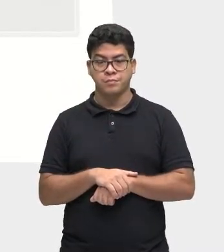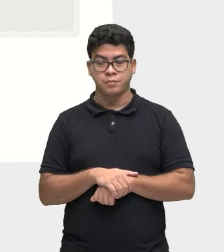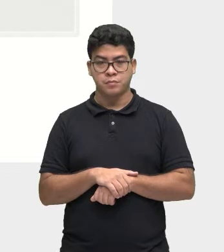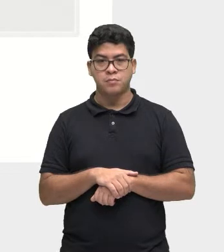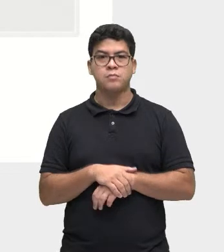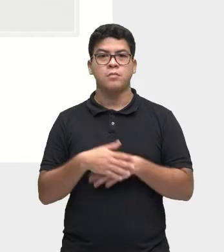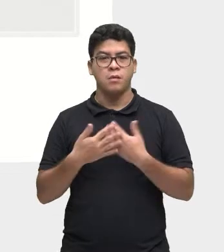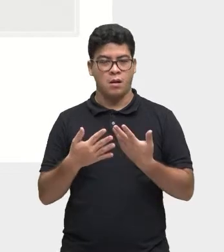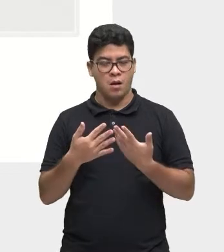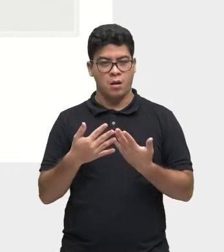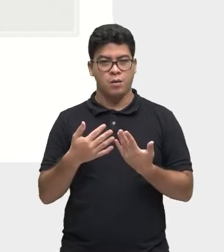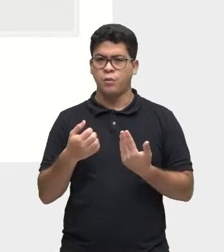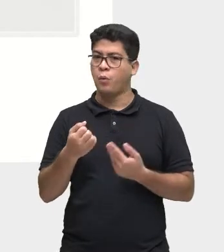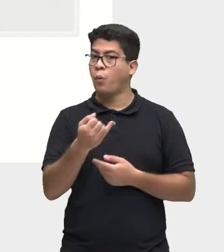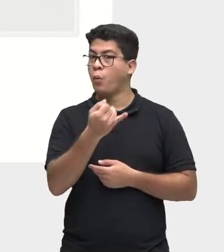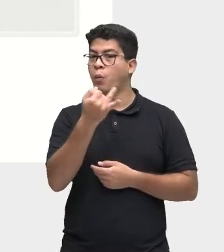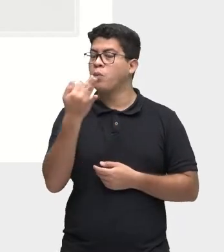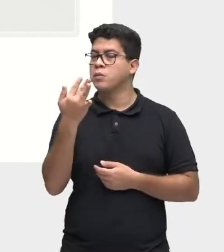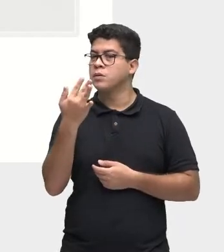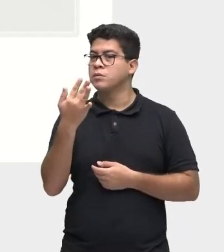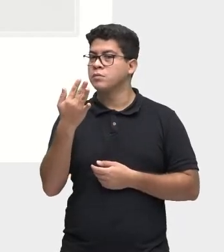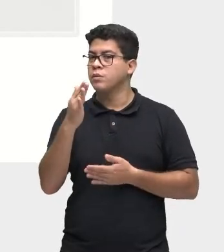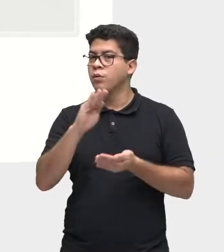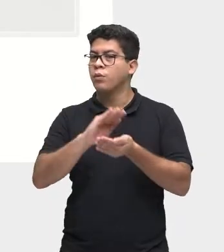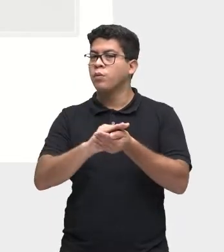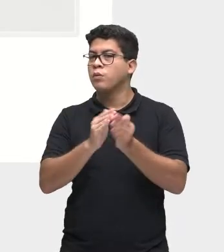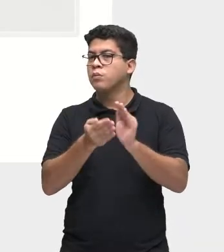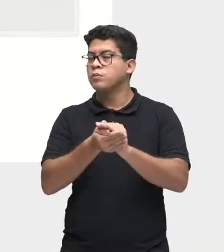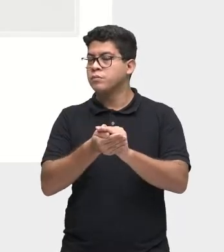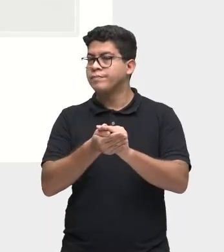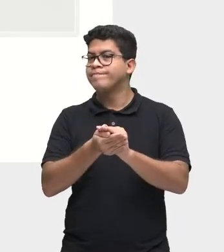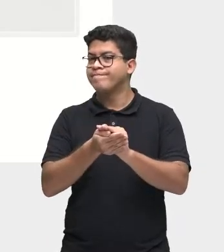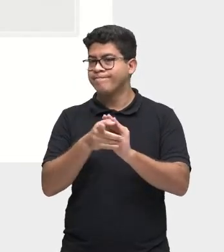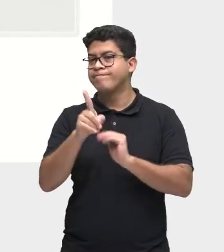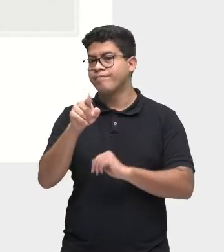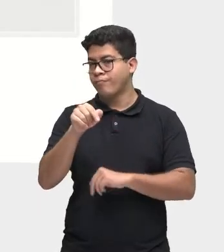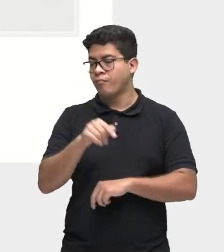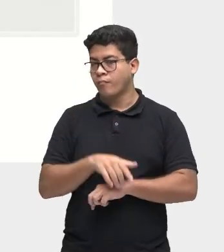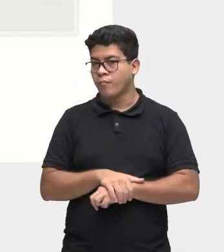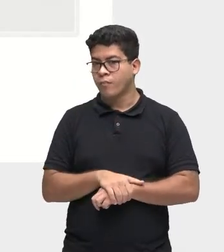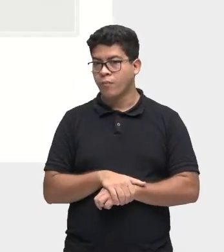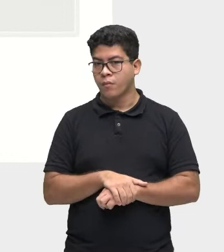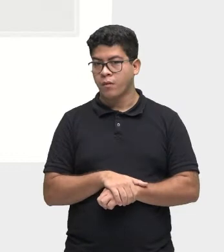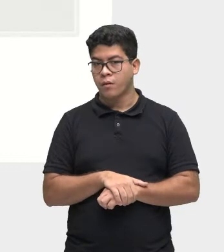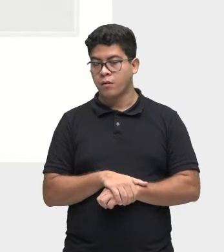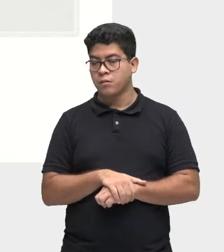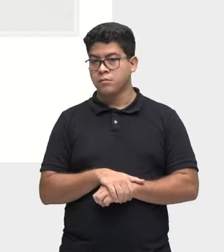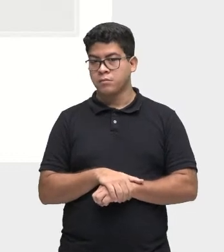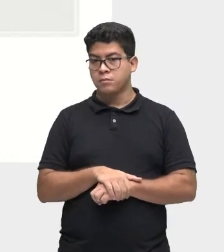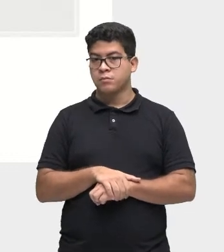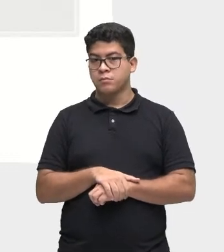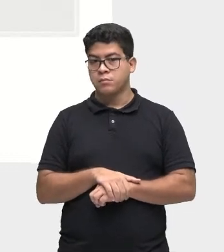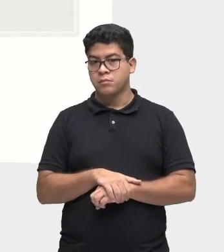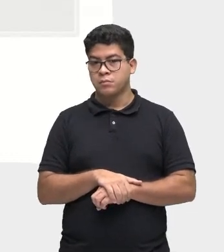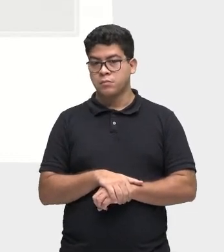aqui vai ser o X, a nossa incógnita. 200 clientes.